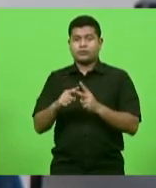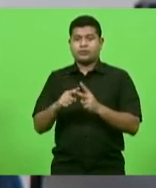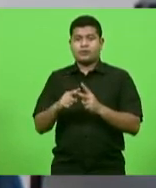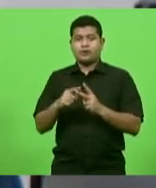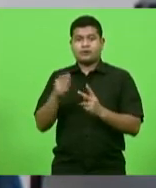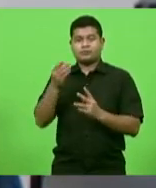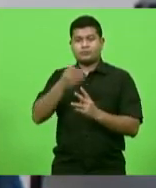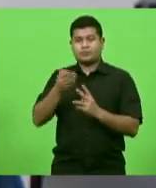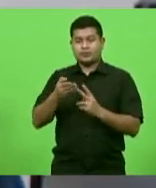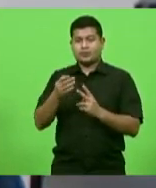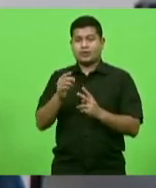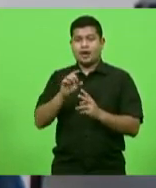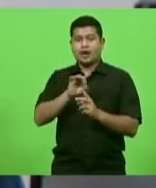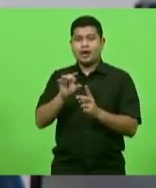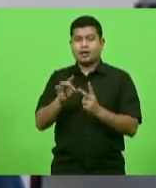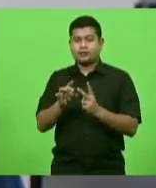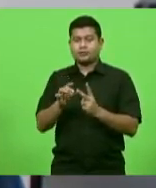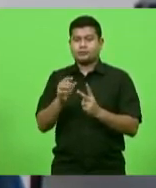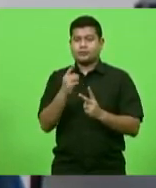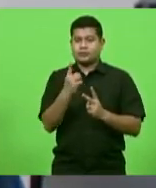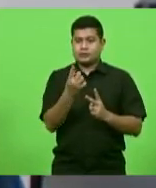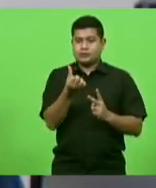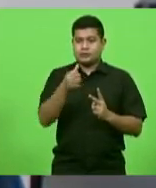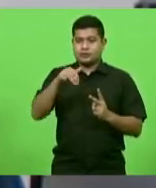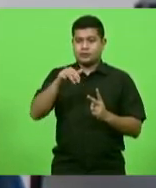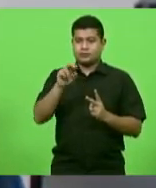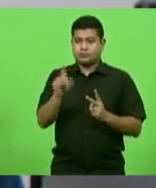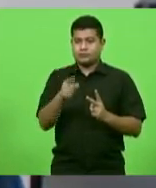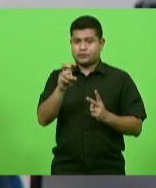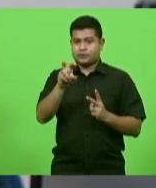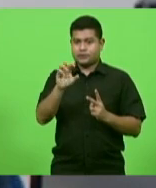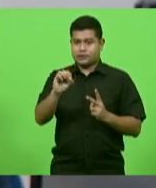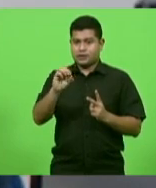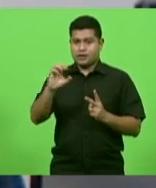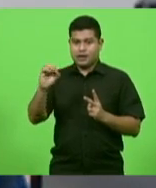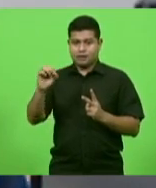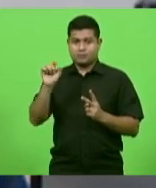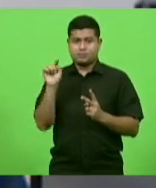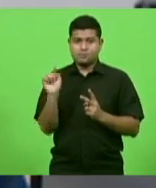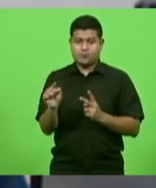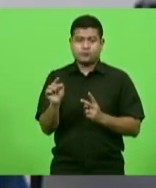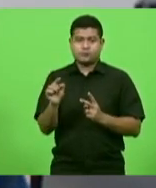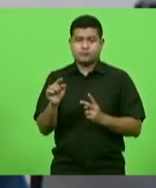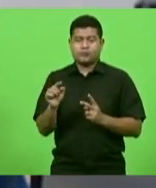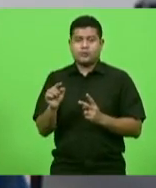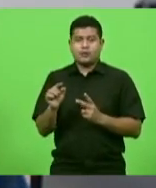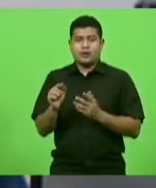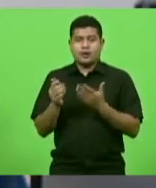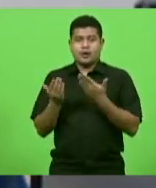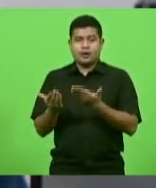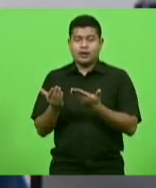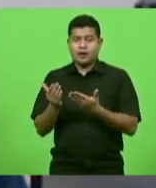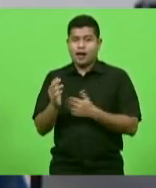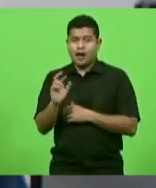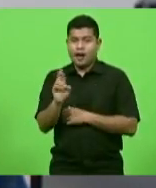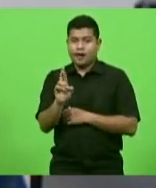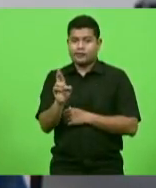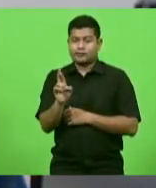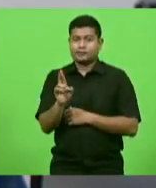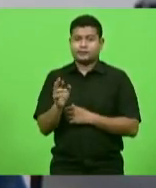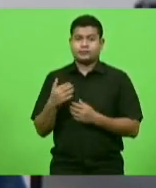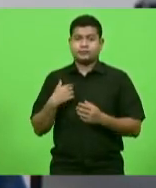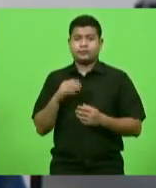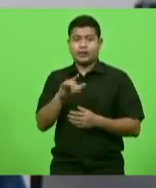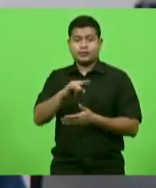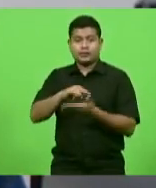de 16 milhões e quinhentos mil-réis a primeira página 31 de Março EA segunda o primeiro de abril não houve no entanto a formalização